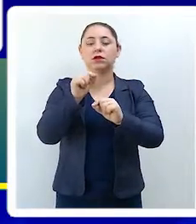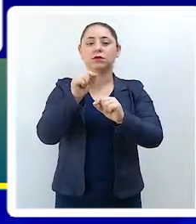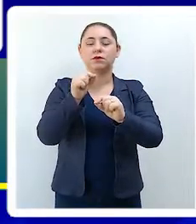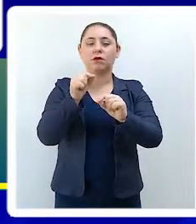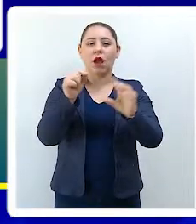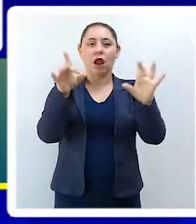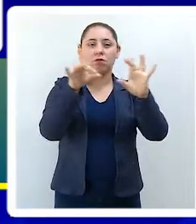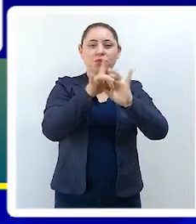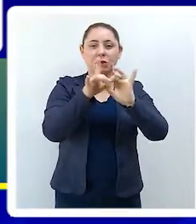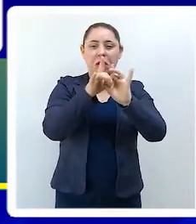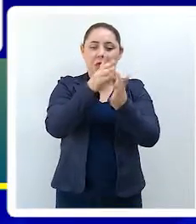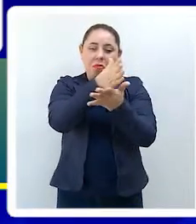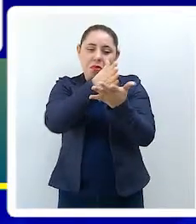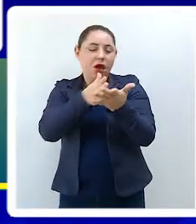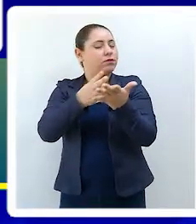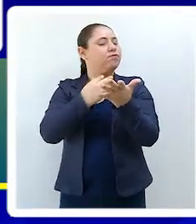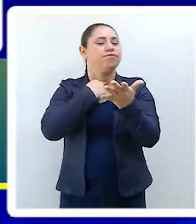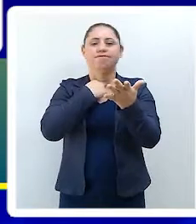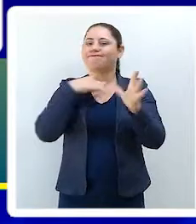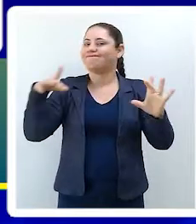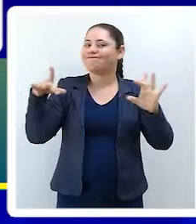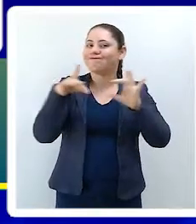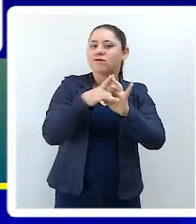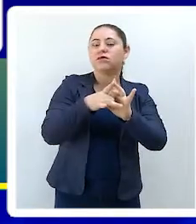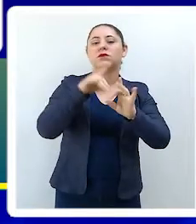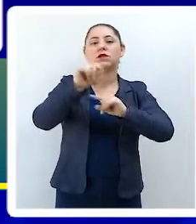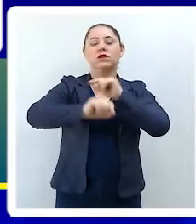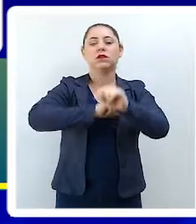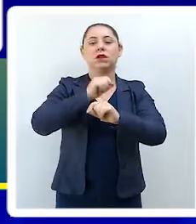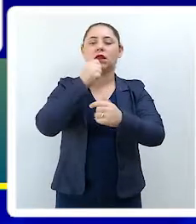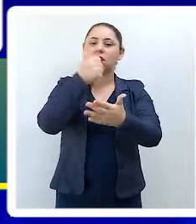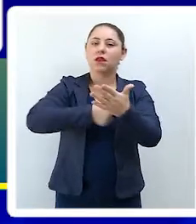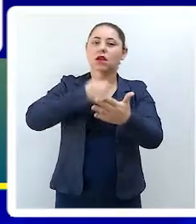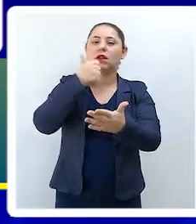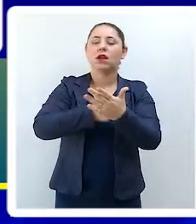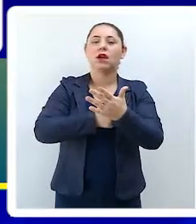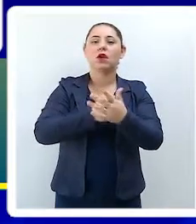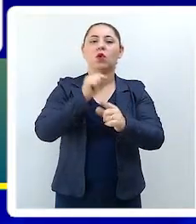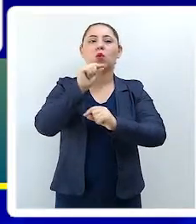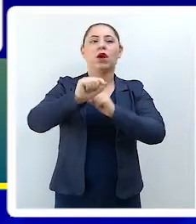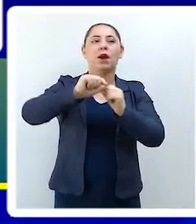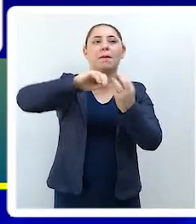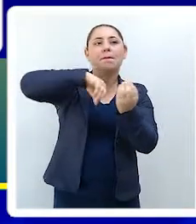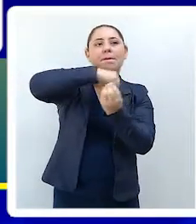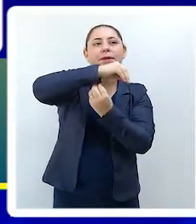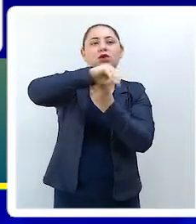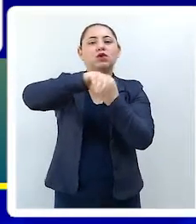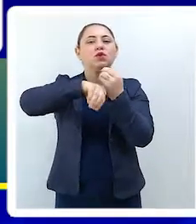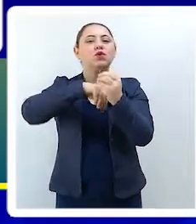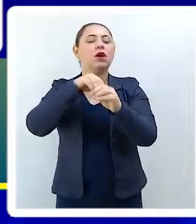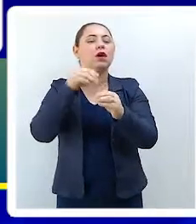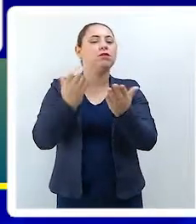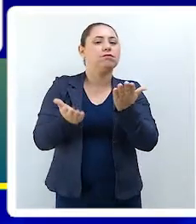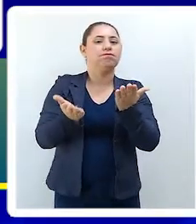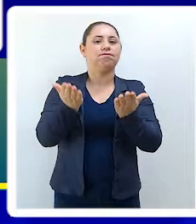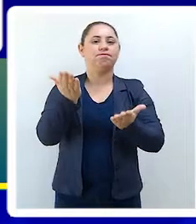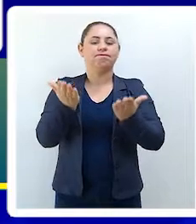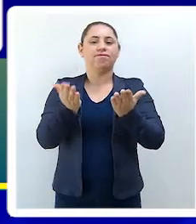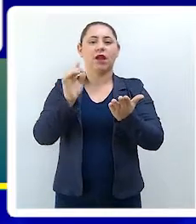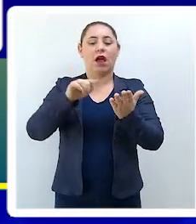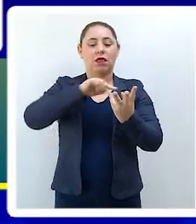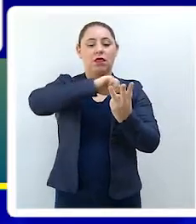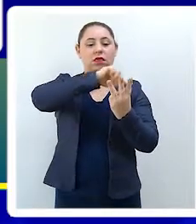integrados, eles são indivisíveis, e eles acabam tentando mesclar, assim, de uma forma